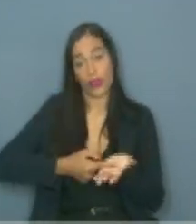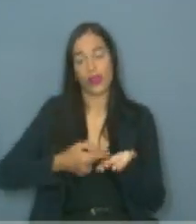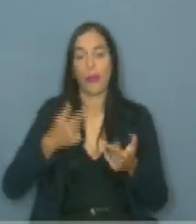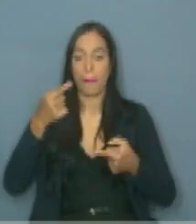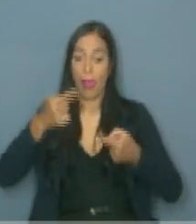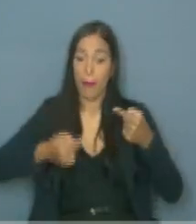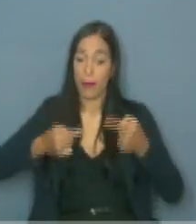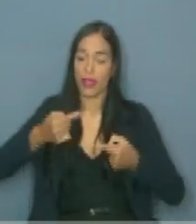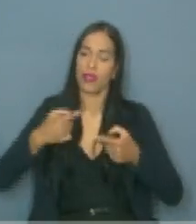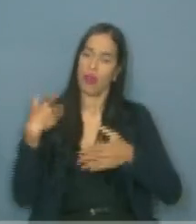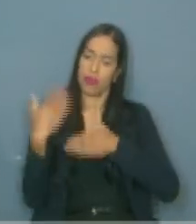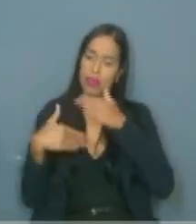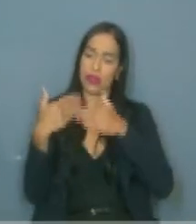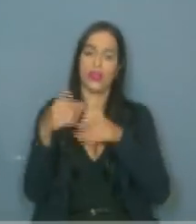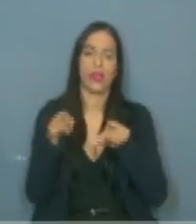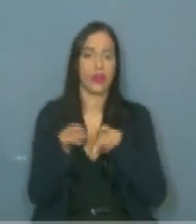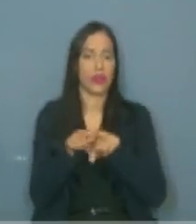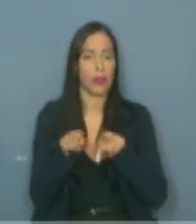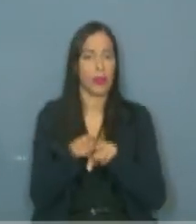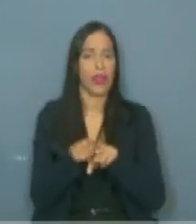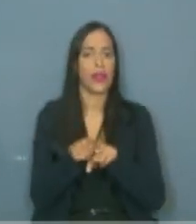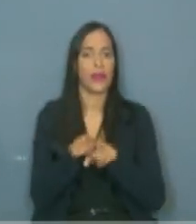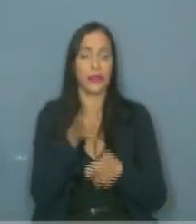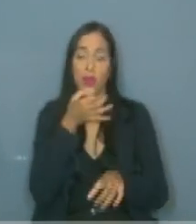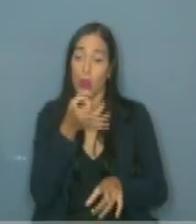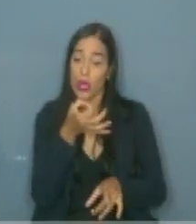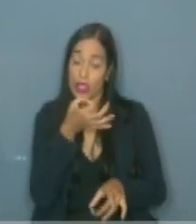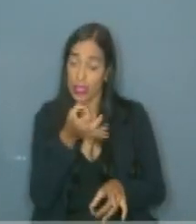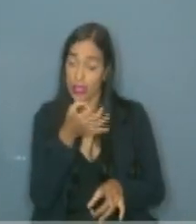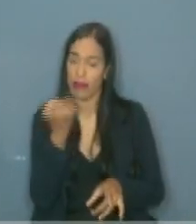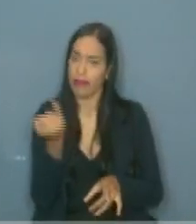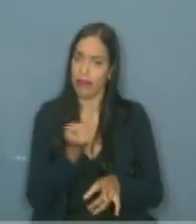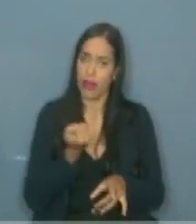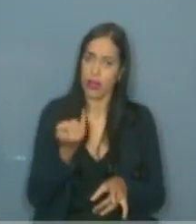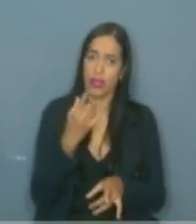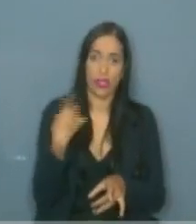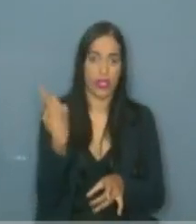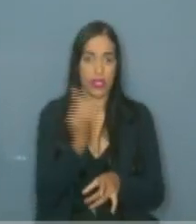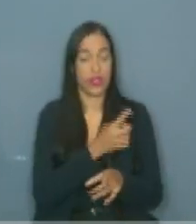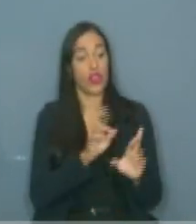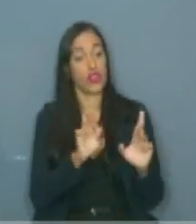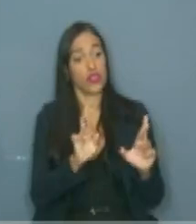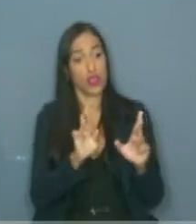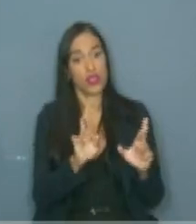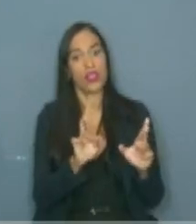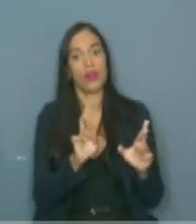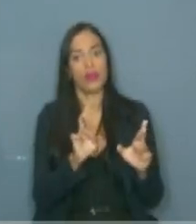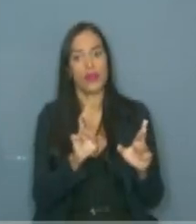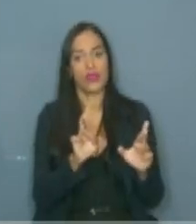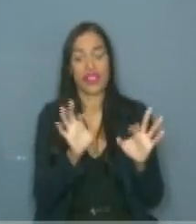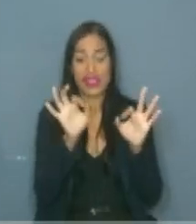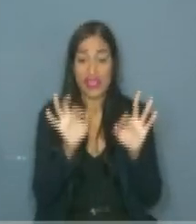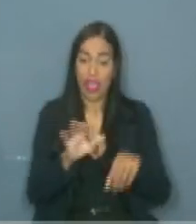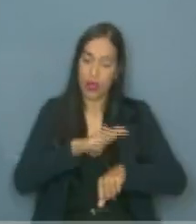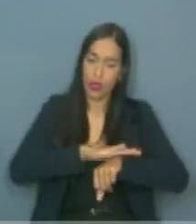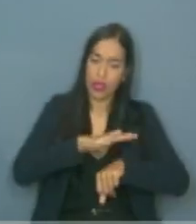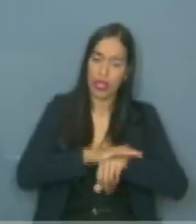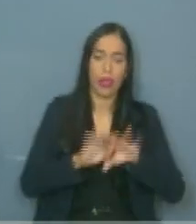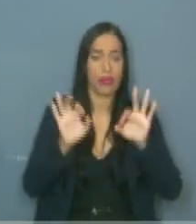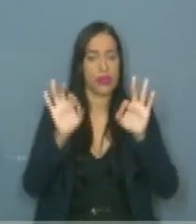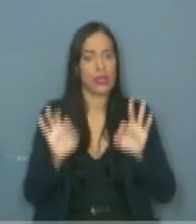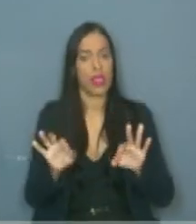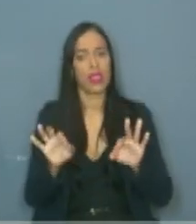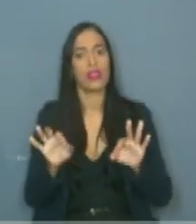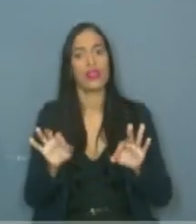também se faz com construção, também se faz com críticas pertinentes, que nós esperamos que da forma adequada, no tempo adequado, do jeito